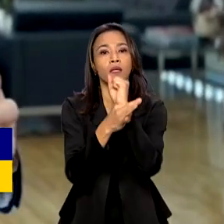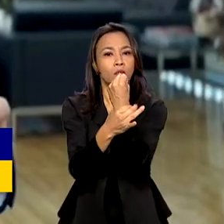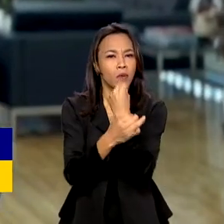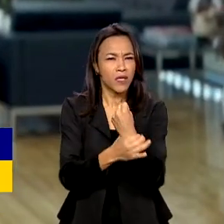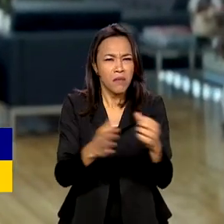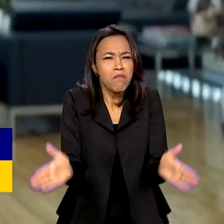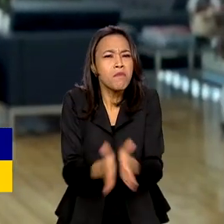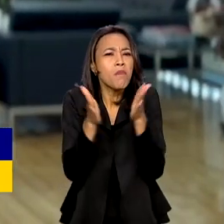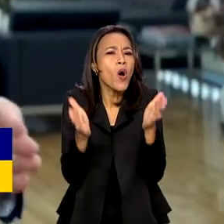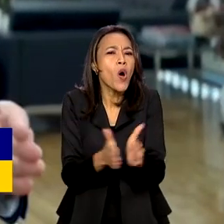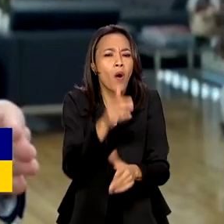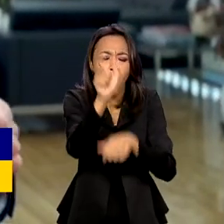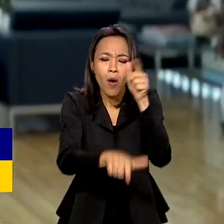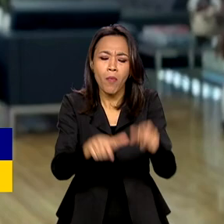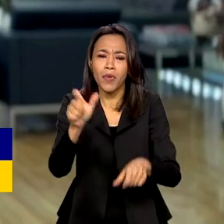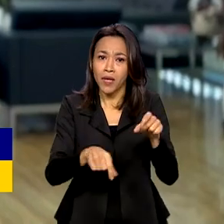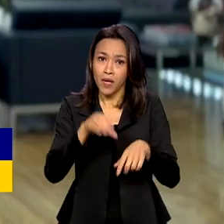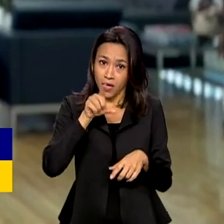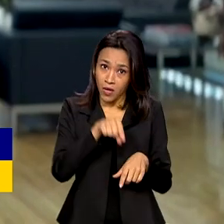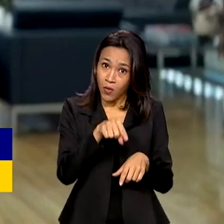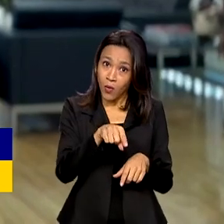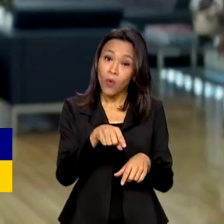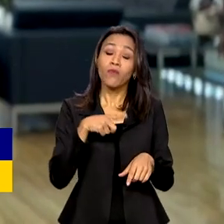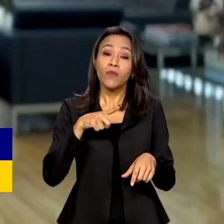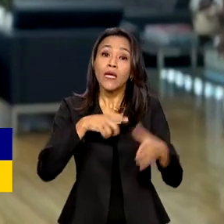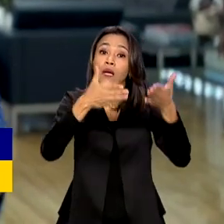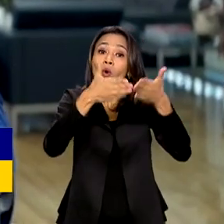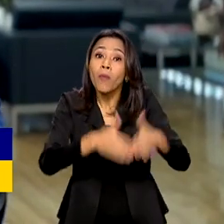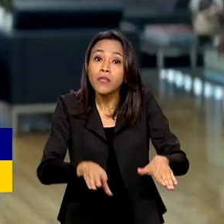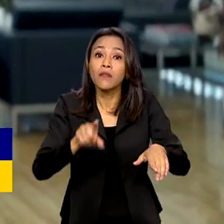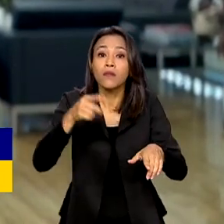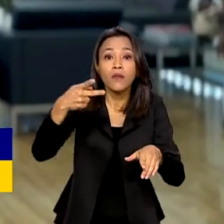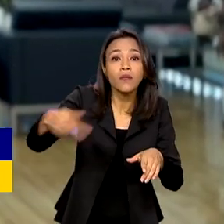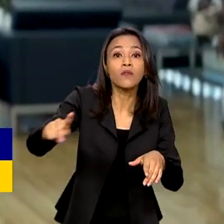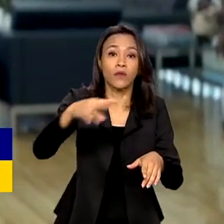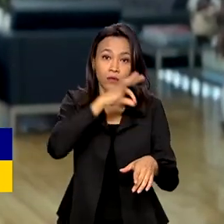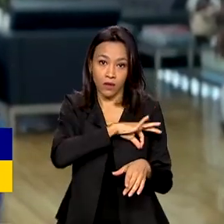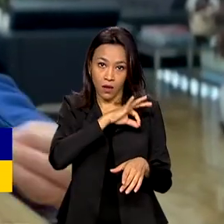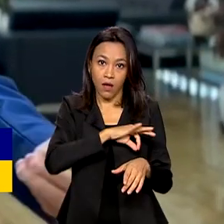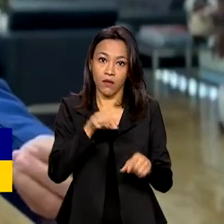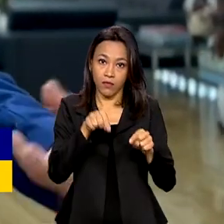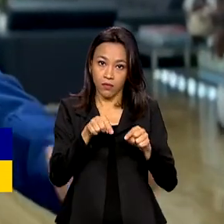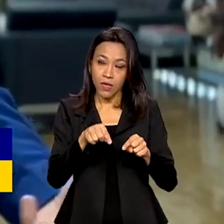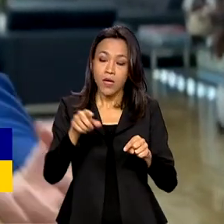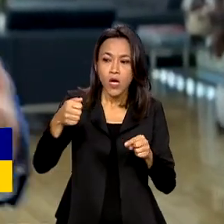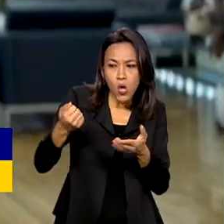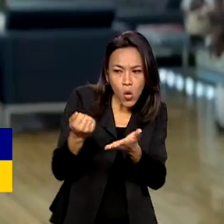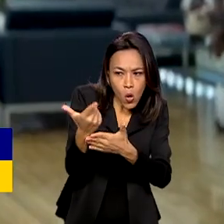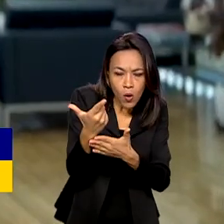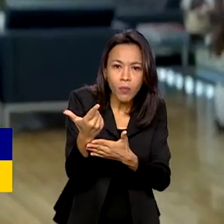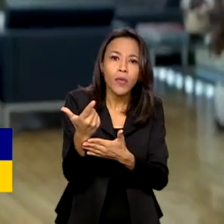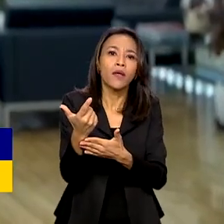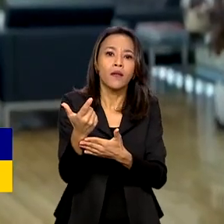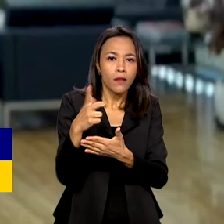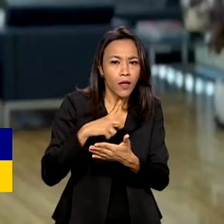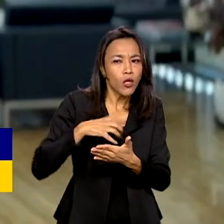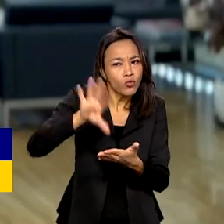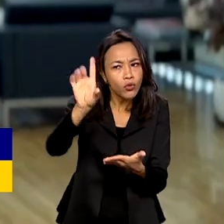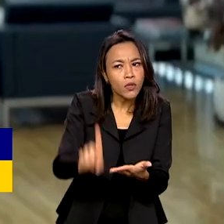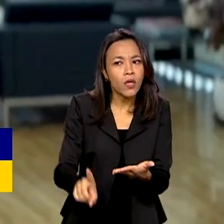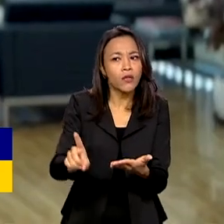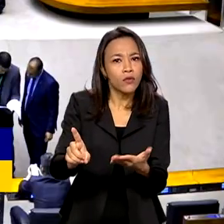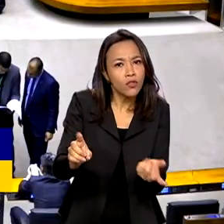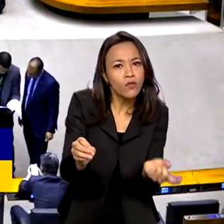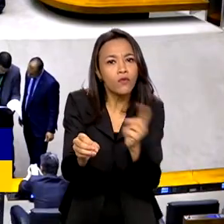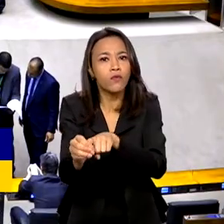que os mais pobres com cashback tenha um ganho na sua renda na compra tem ali o direito de